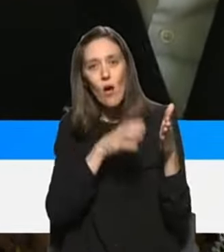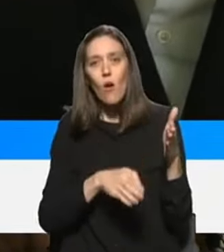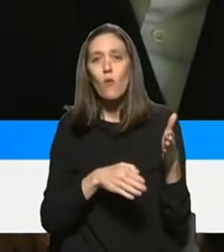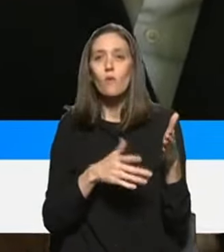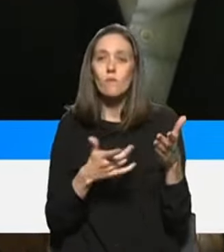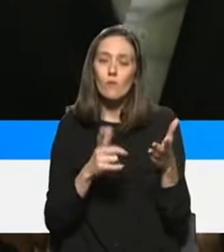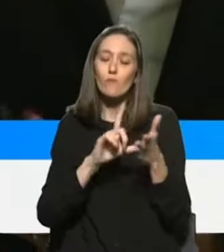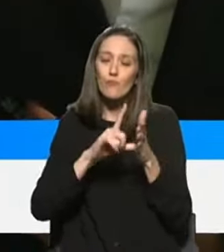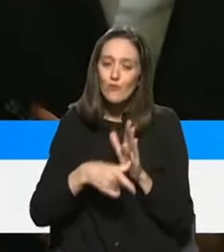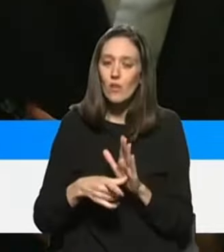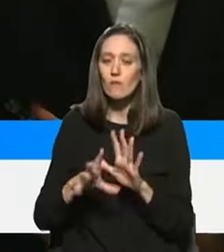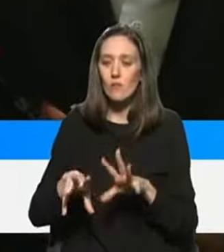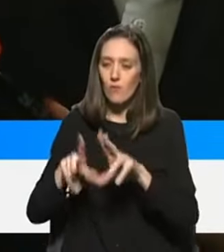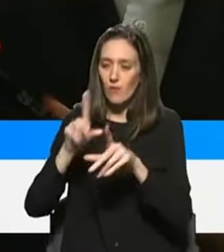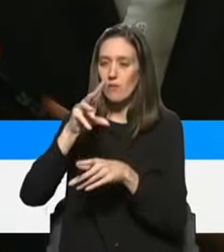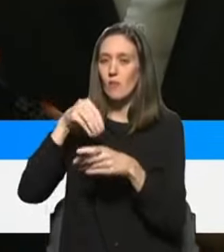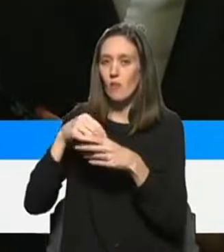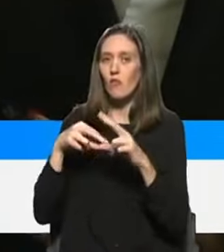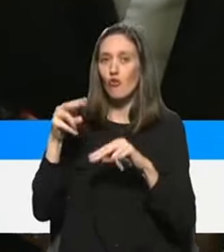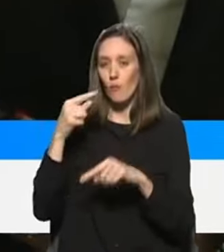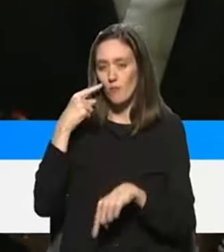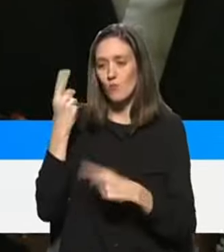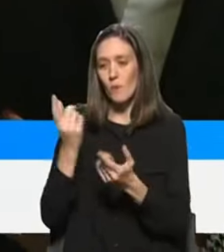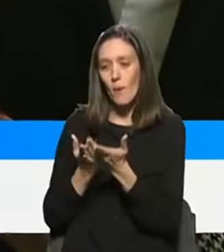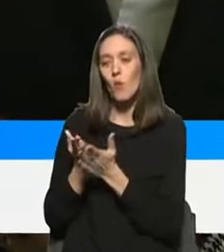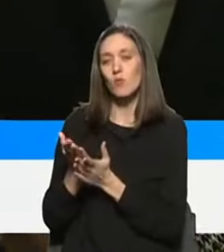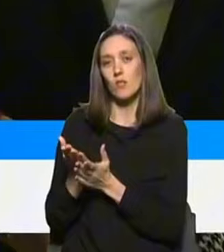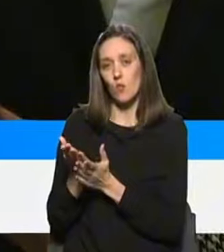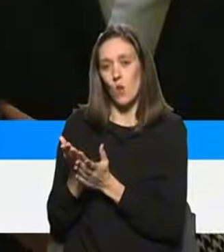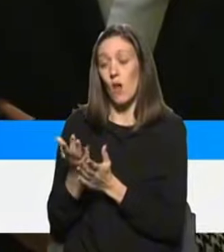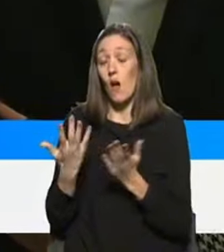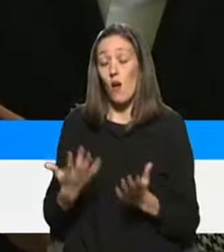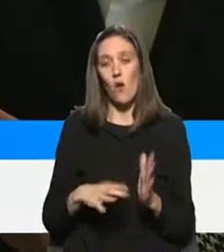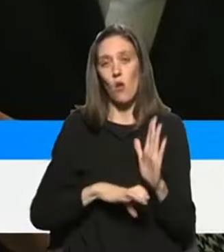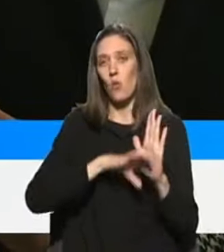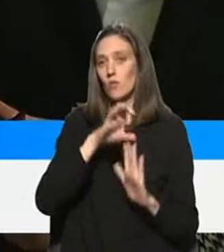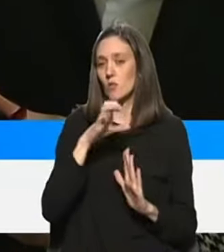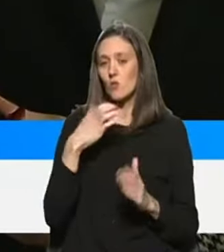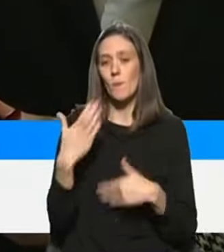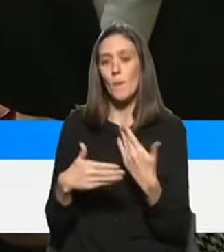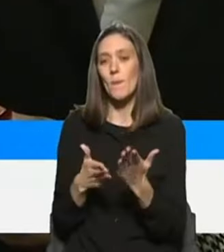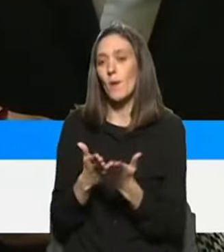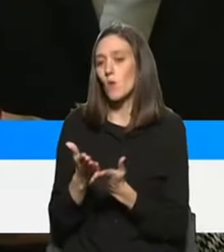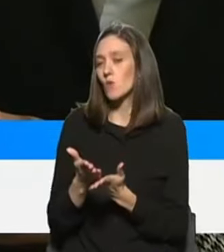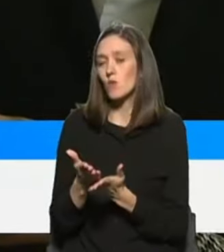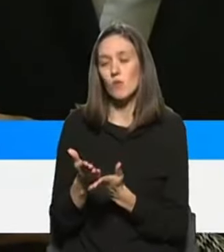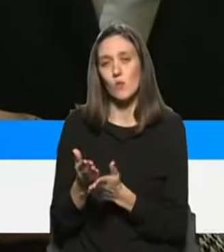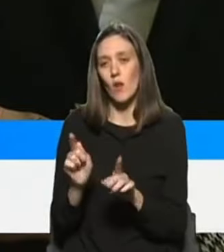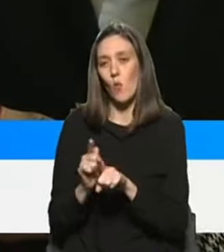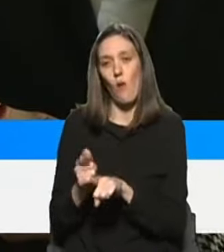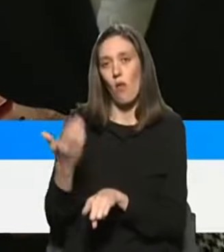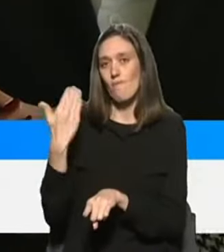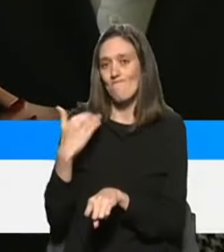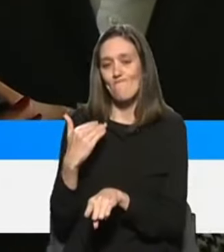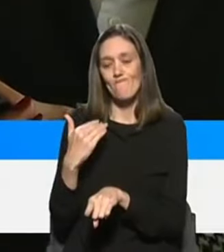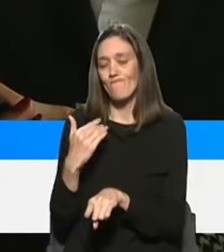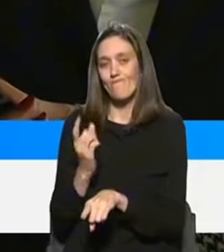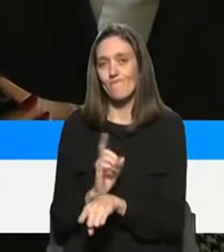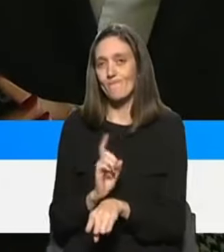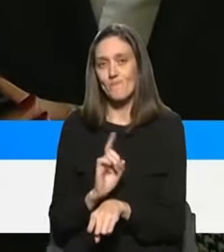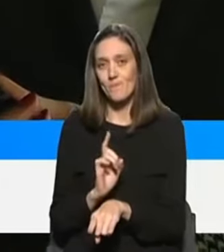Obras Públicas para continuar aquela obra. Não há condições para continuar como ela estava a ser feita, porque